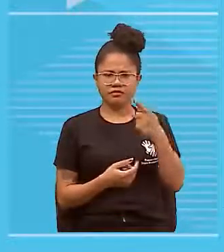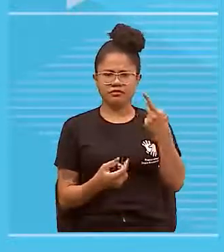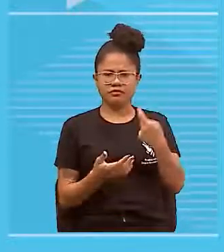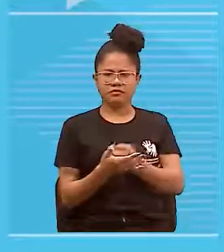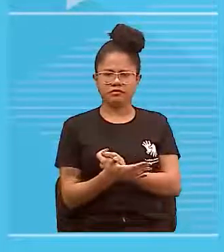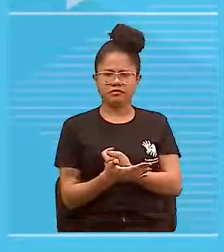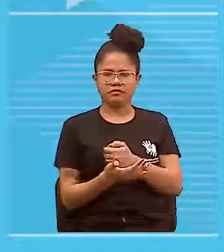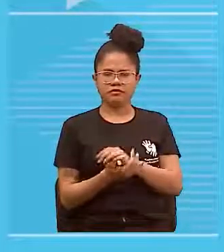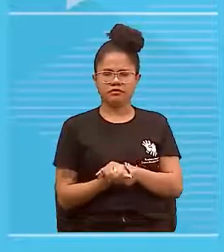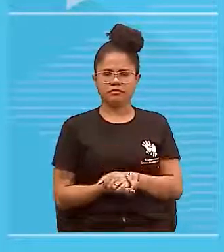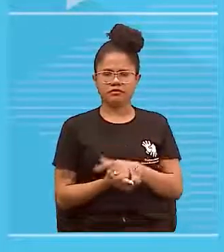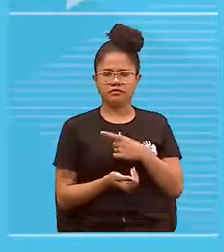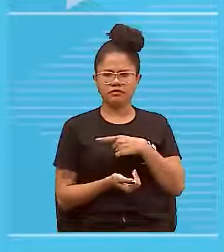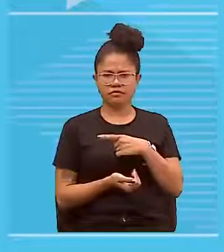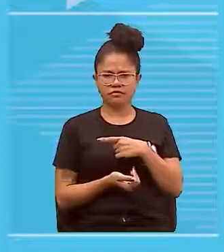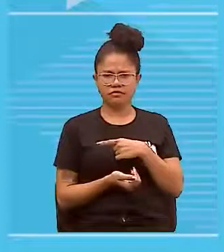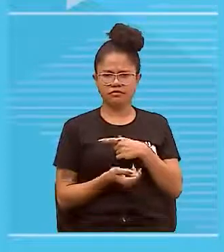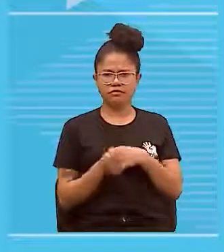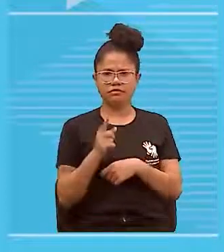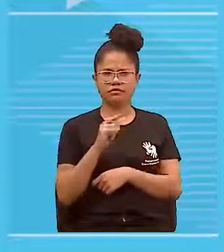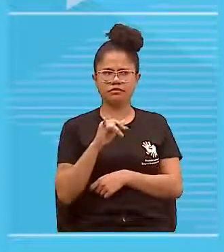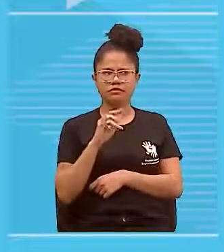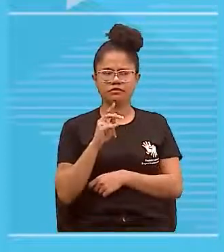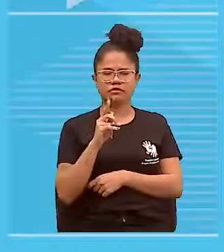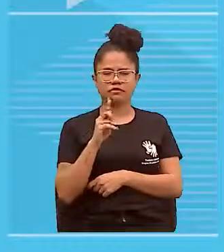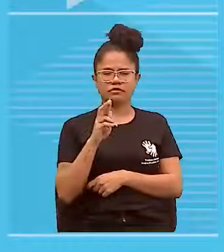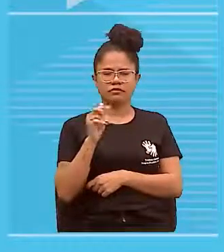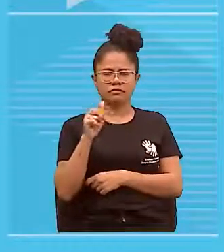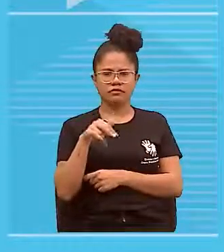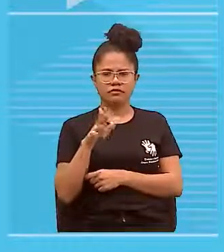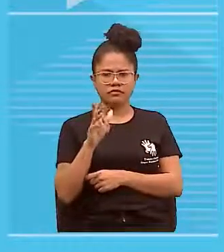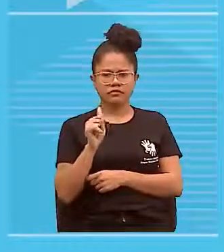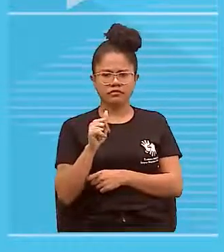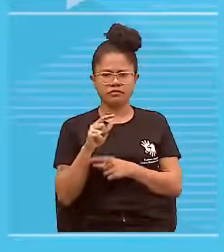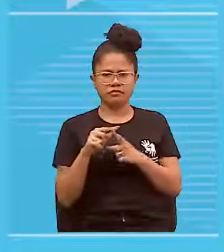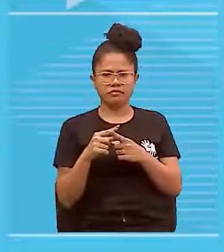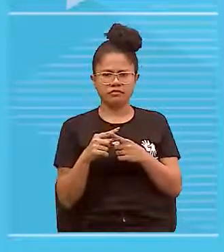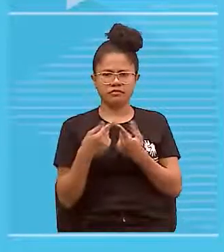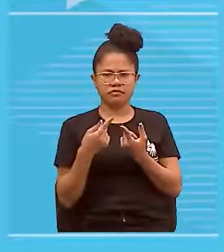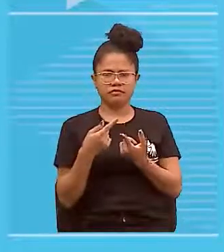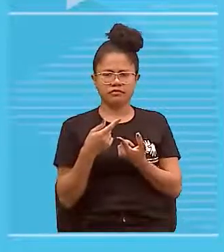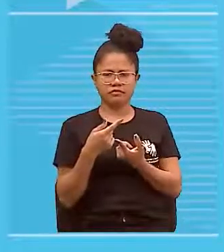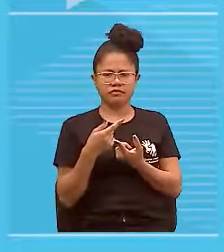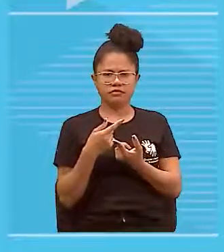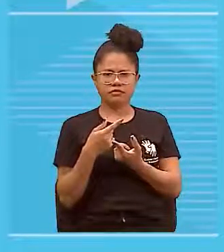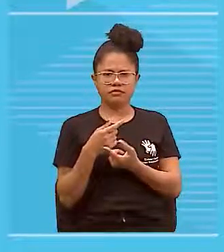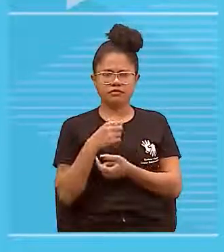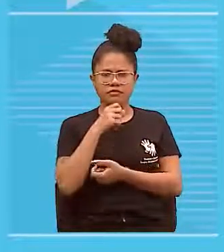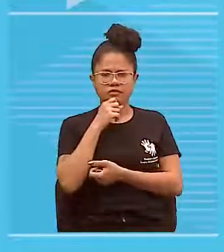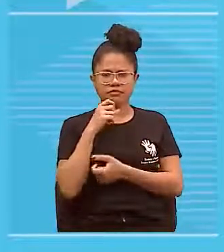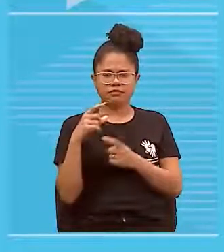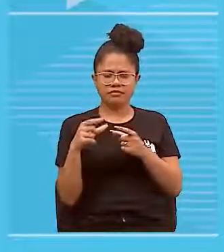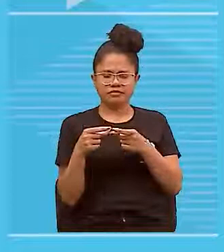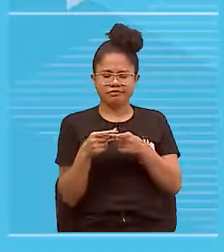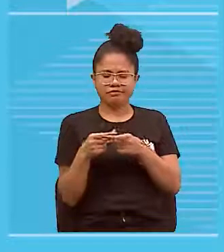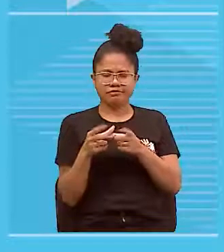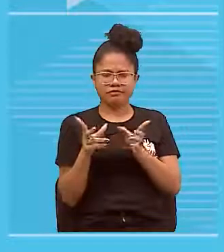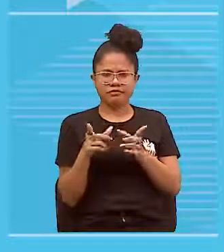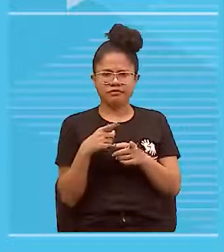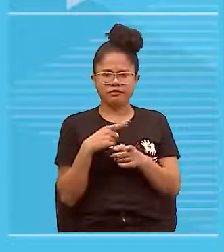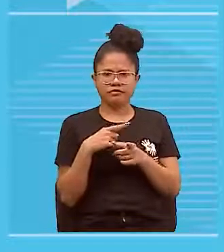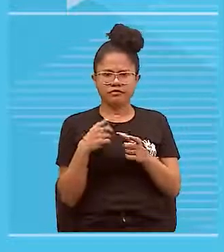verdinha, coloridinha. Tem a iguana, que fica bem grandona, mas quando ela era jovenzinha, ela fica bem verdinha, né? Ele